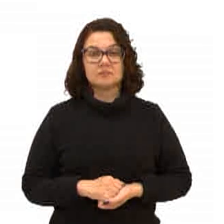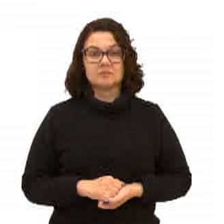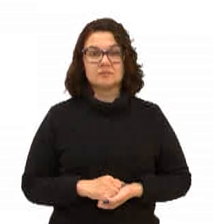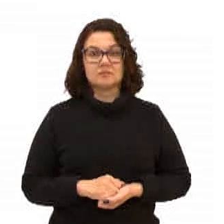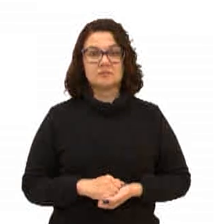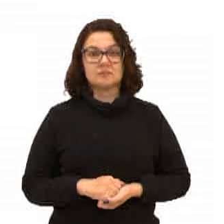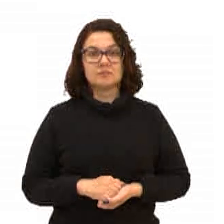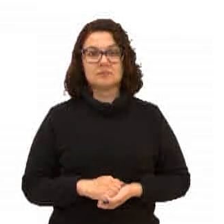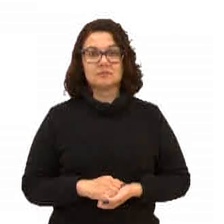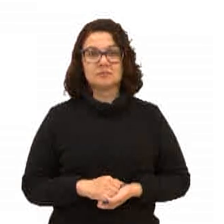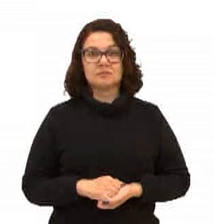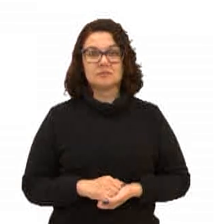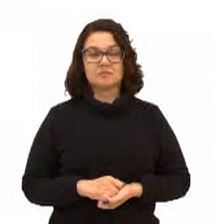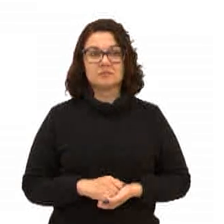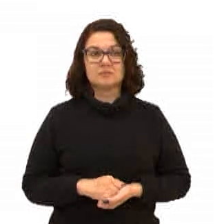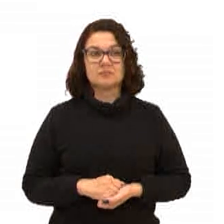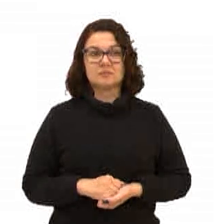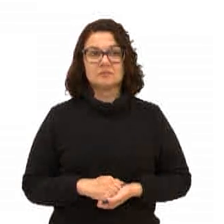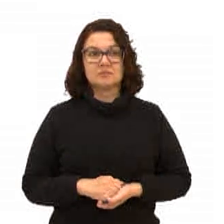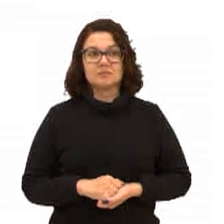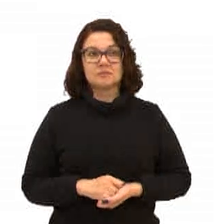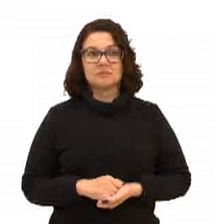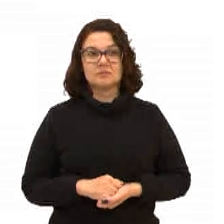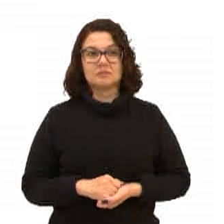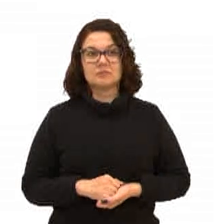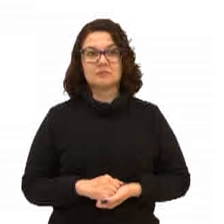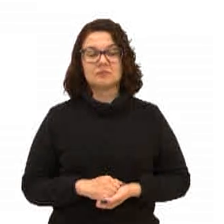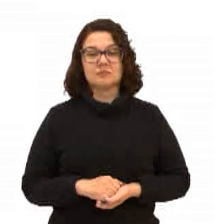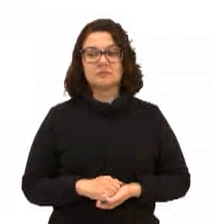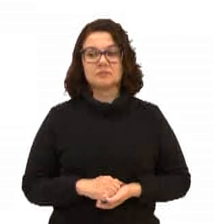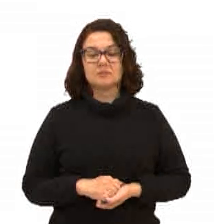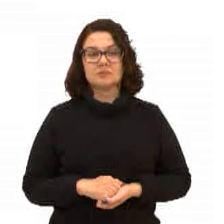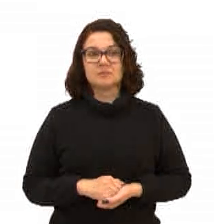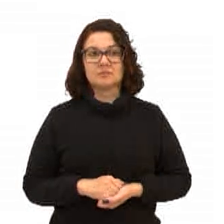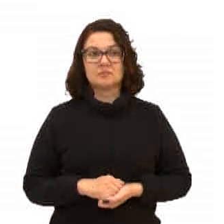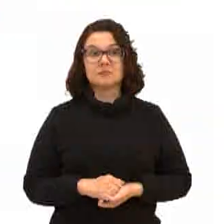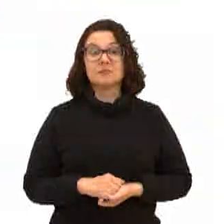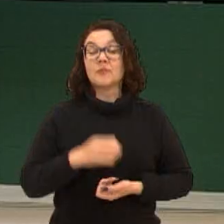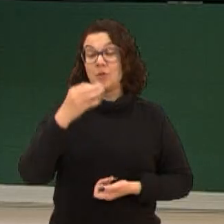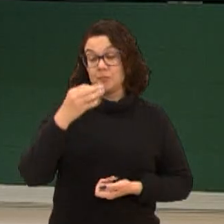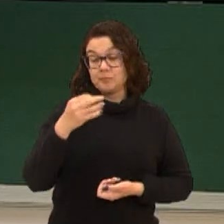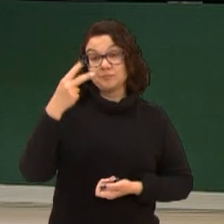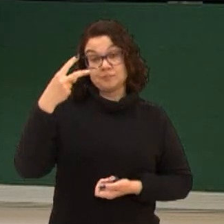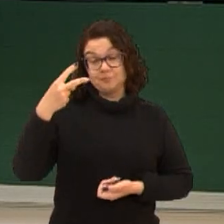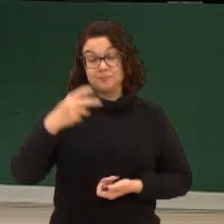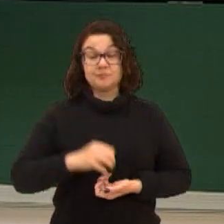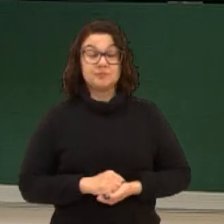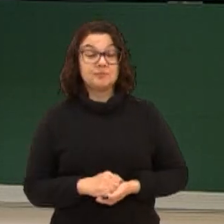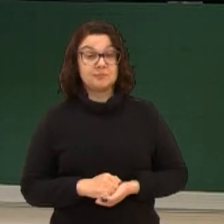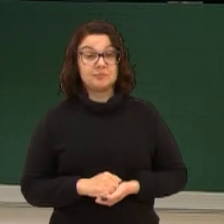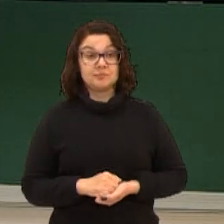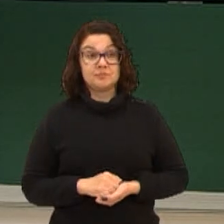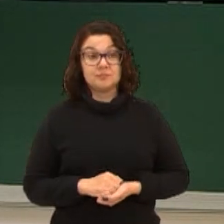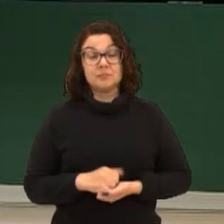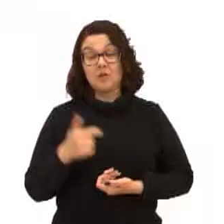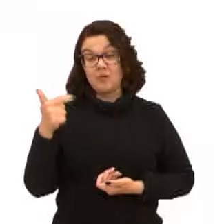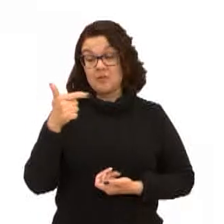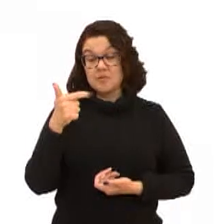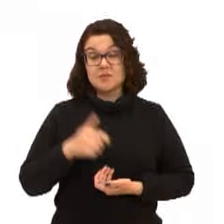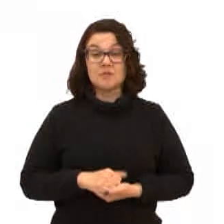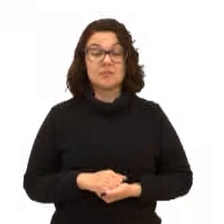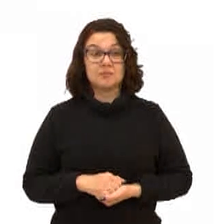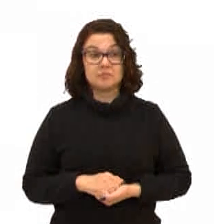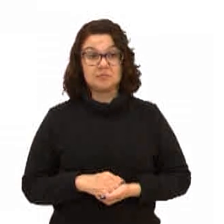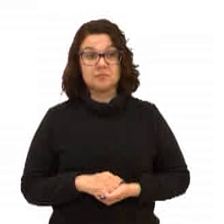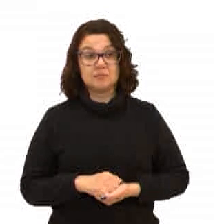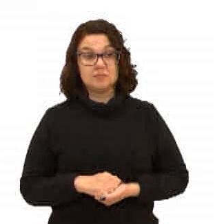competências dentro do mercado laboral ou da economia em geral. Muito certo, as duas. E em la 2, o continente